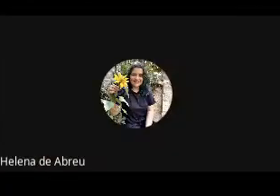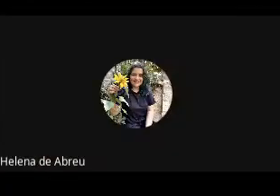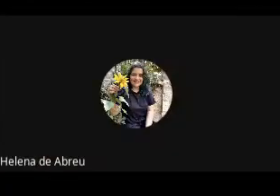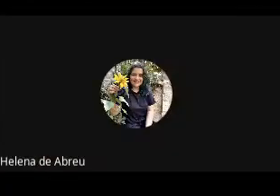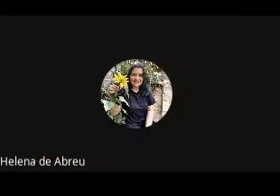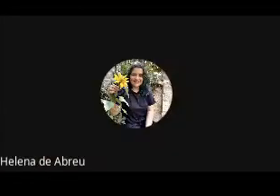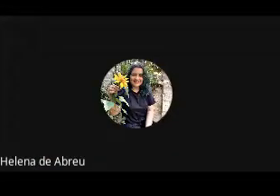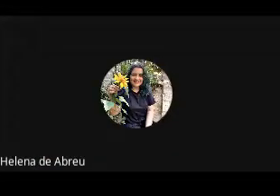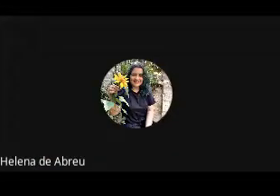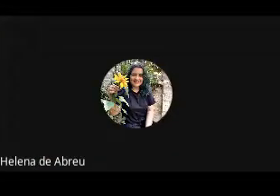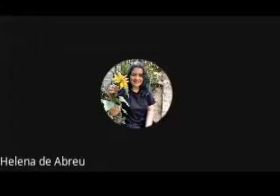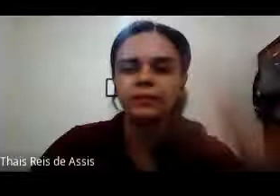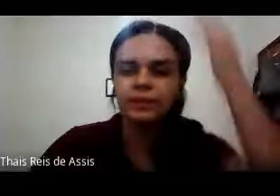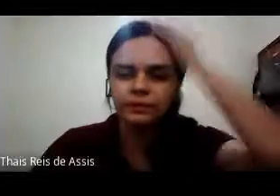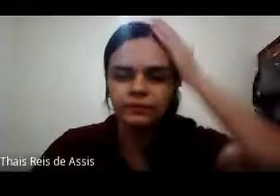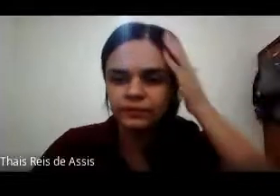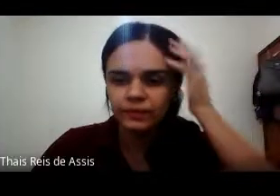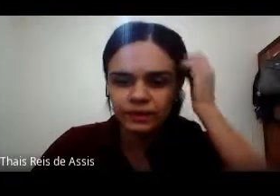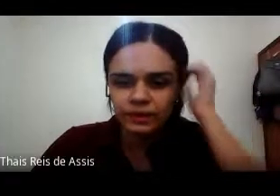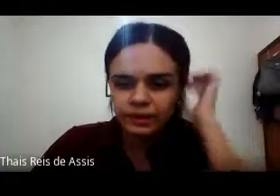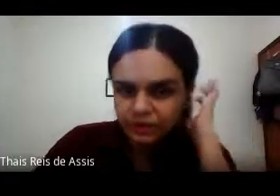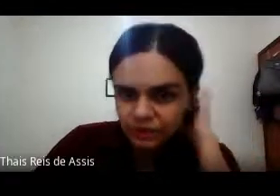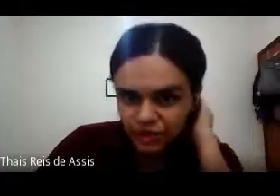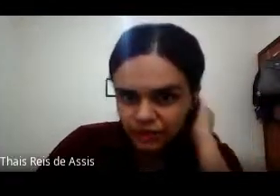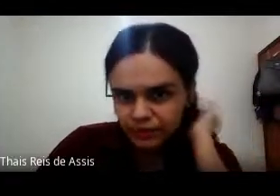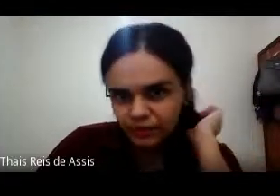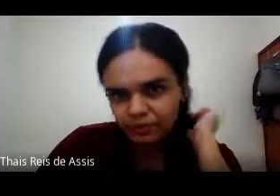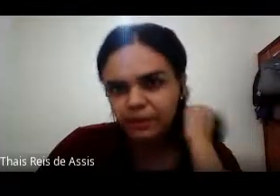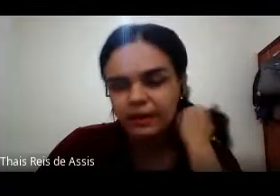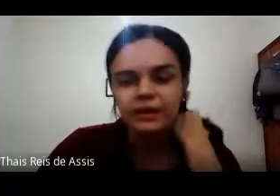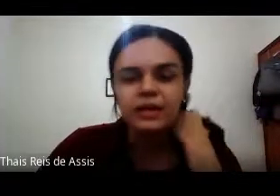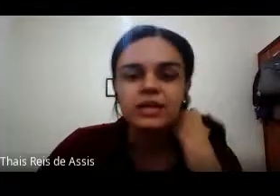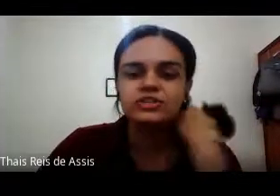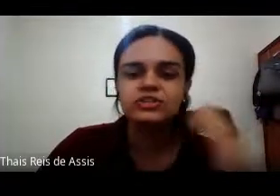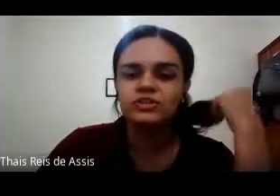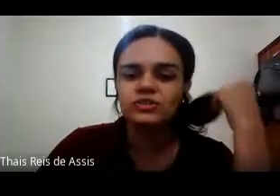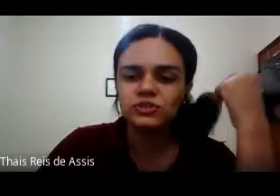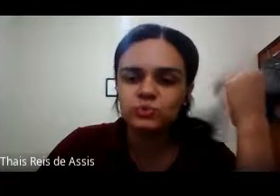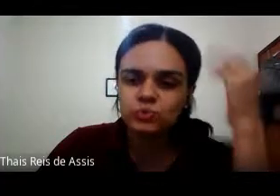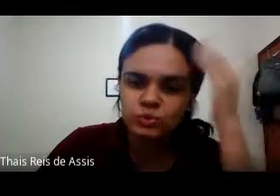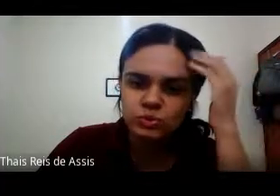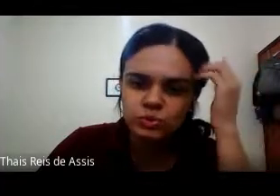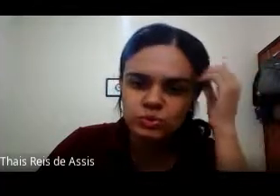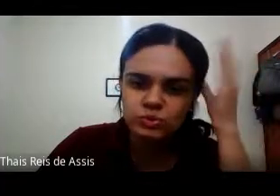Não, Thaís, tranquilo. Tranquilo? Então, deixa eu interromper.